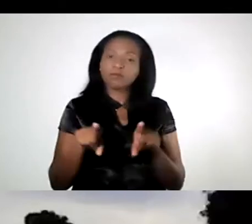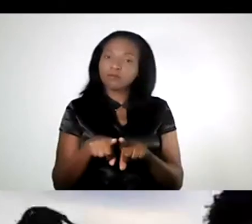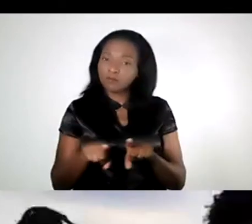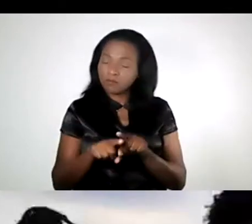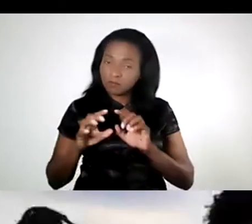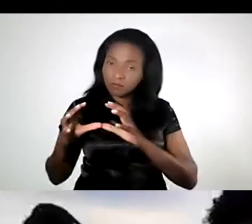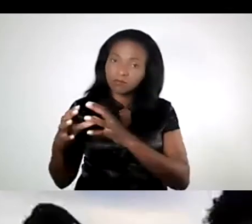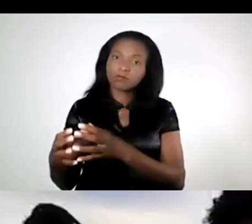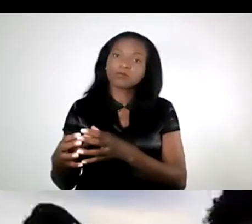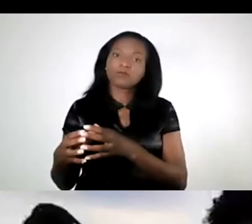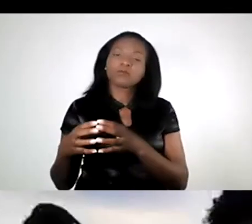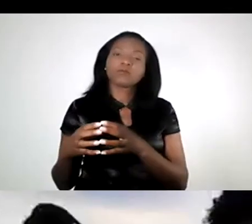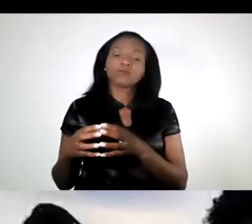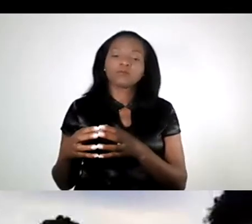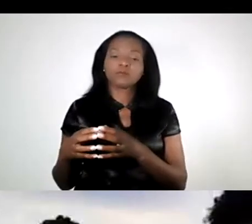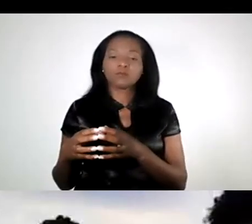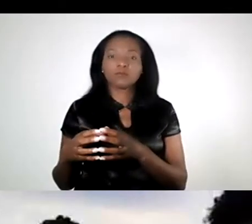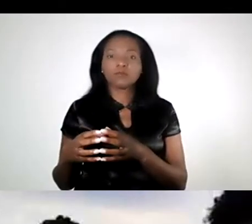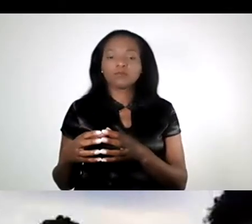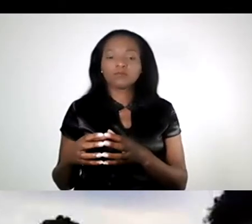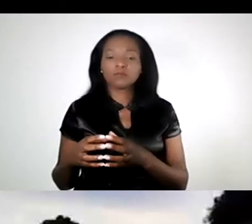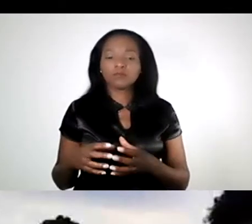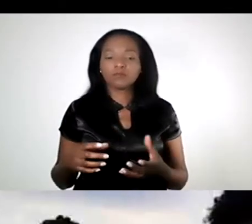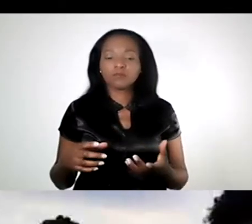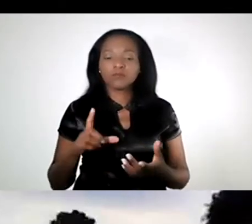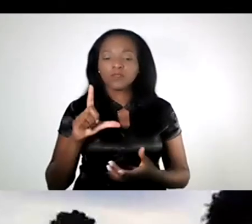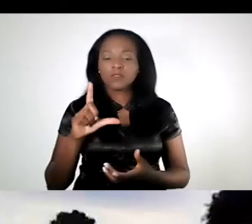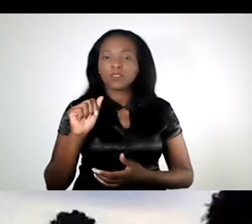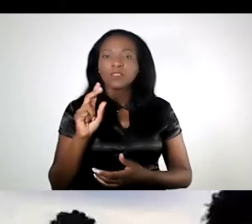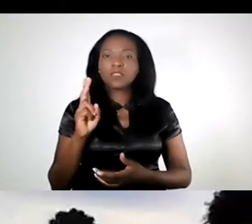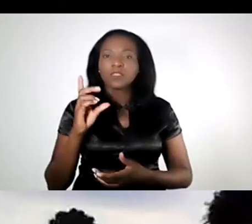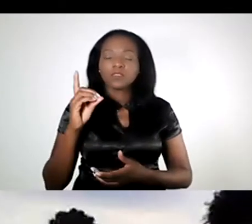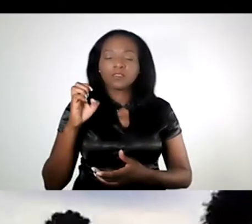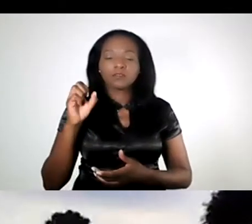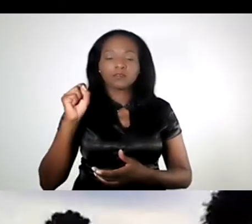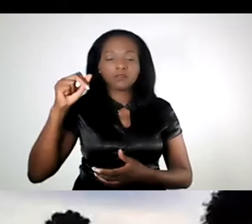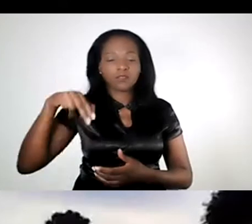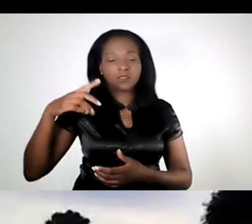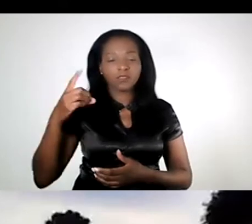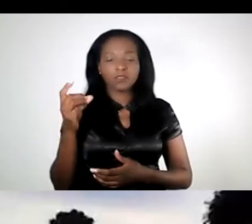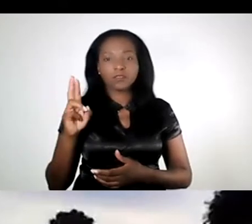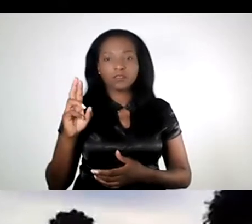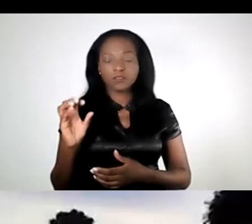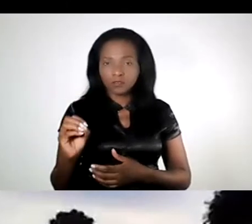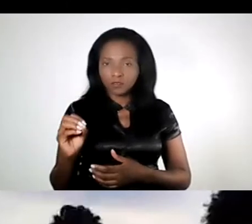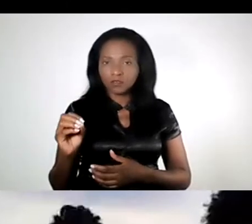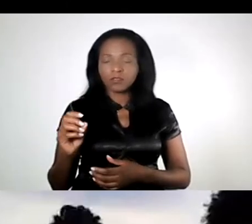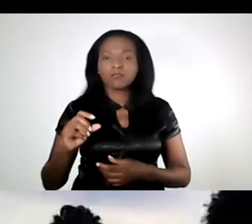coletiva, o Laudessandro, ele fez